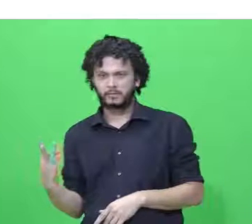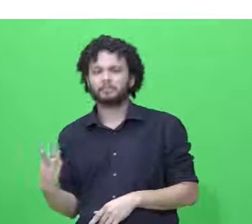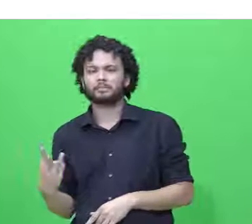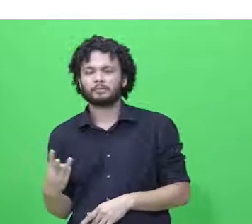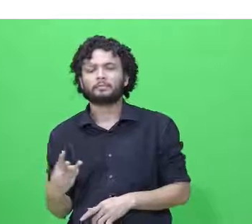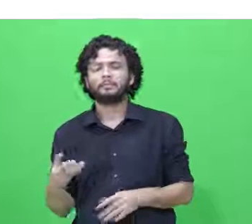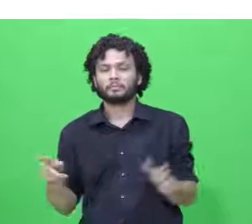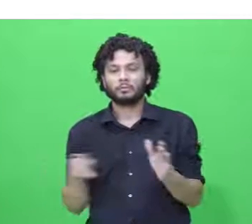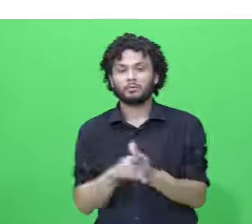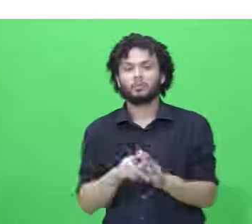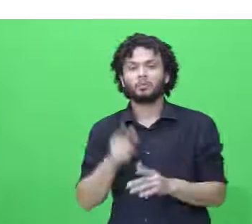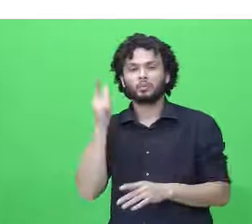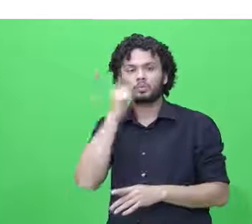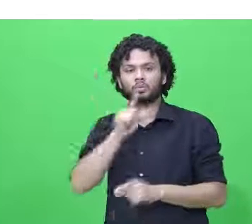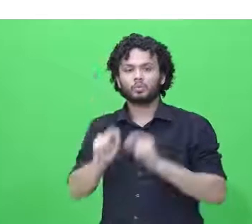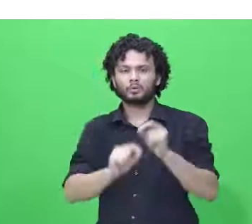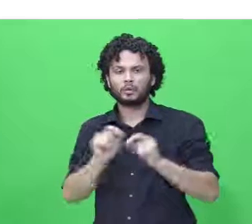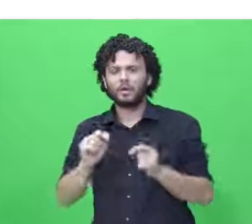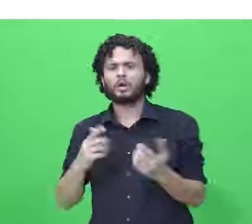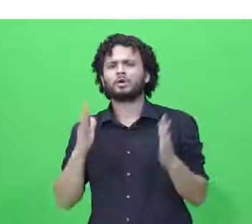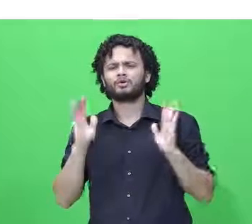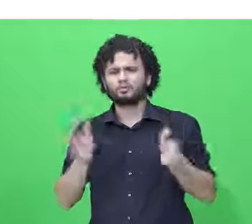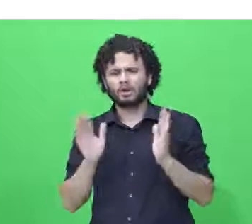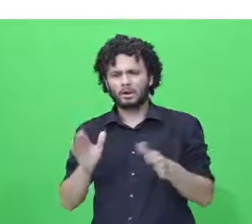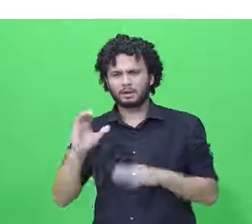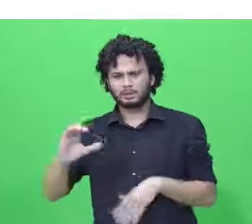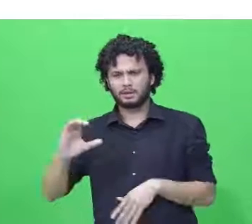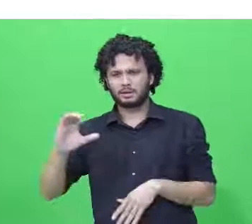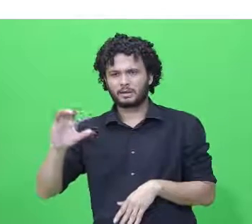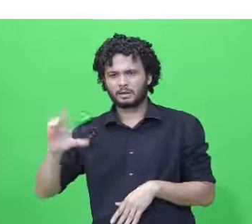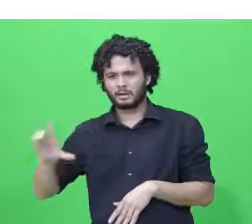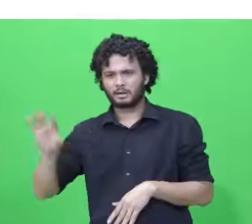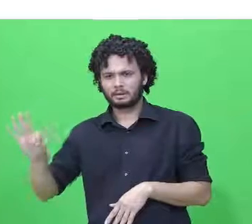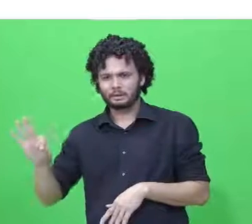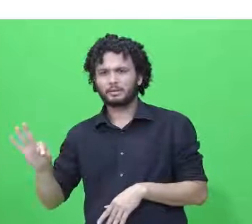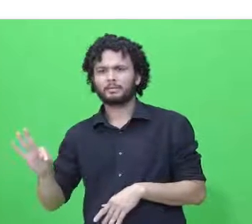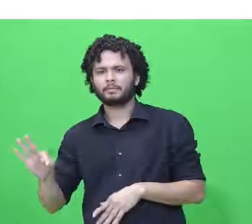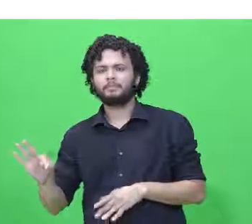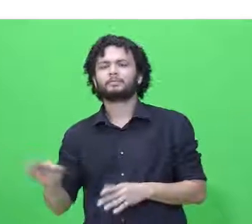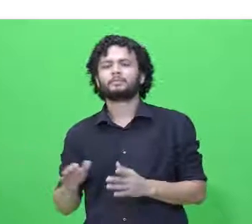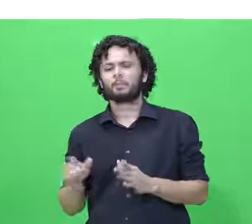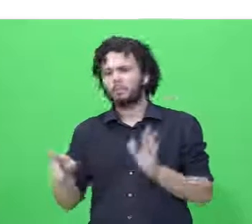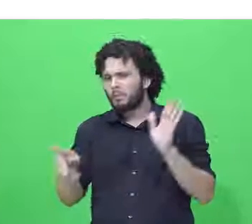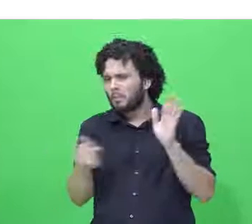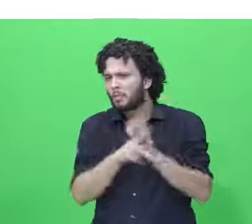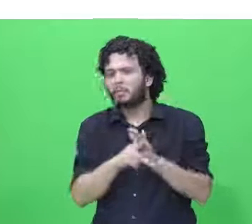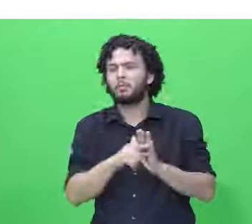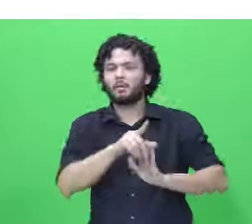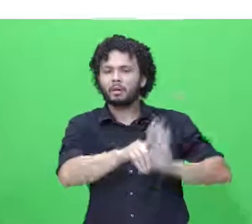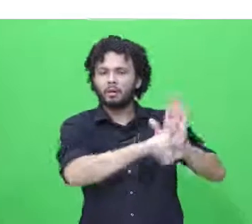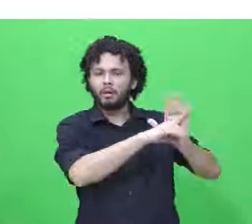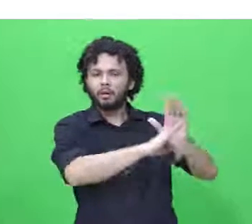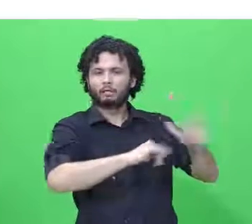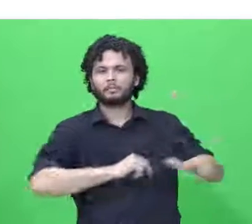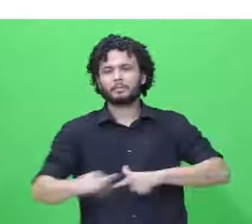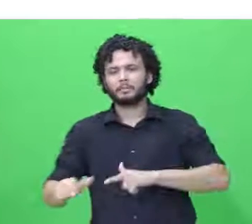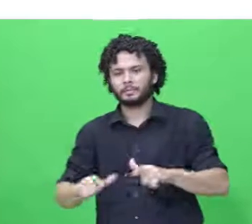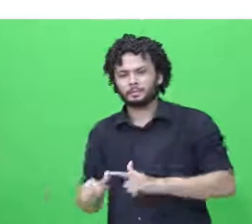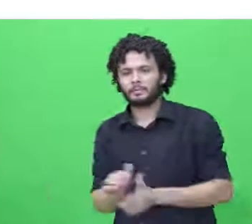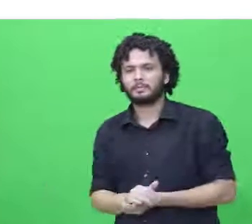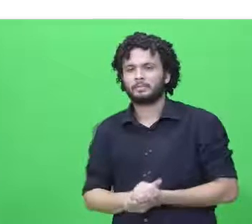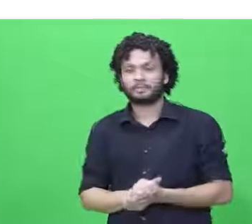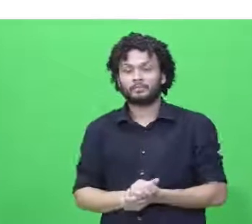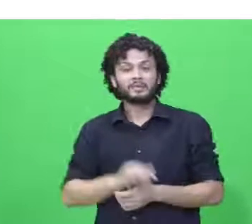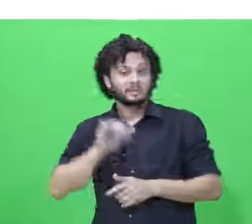medidas elas foram complementadas e compiladas na CLT, que é a Consolidação das Leis, né, das Leis do Trabalho. Então, ou seja, né,